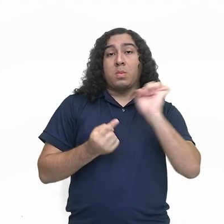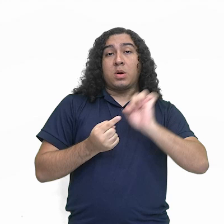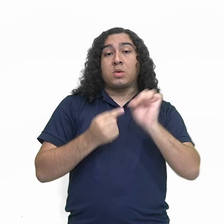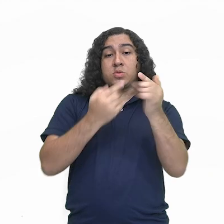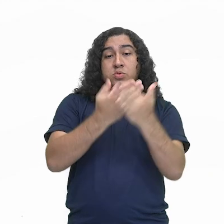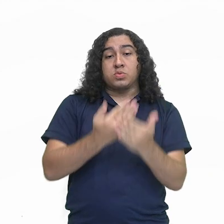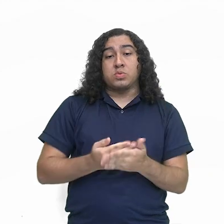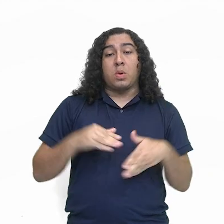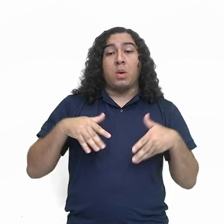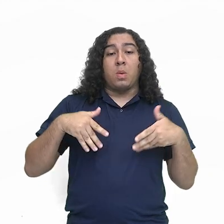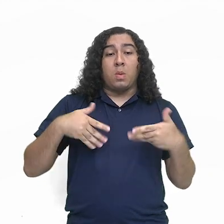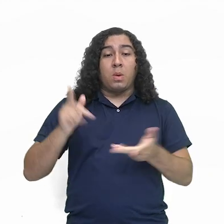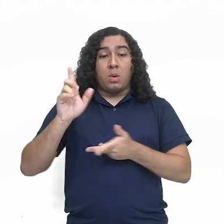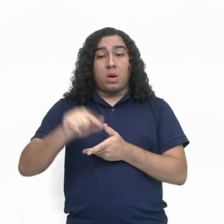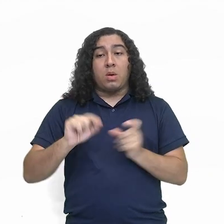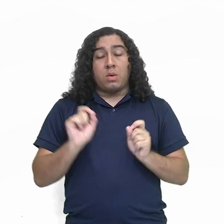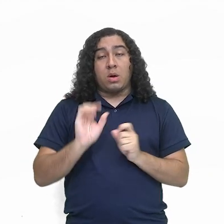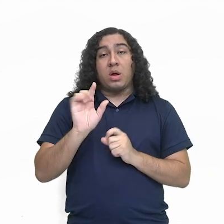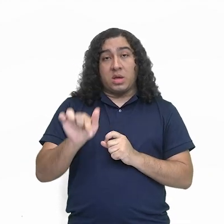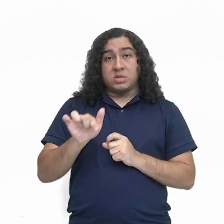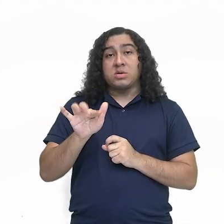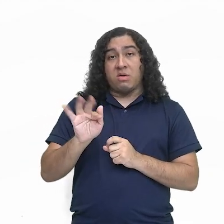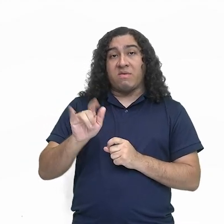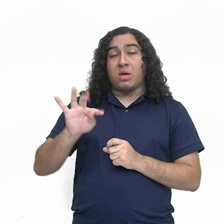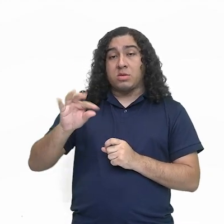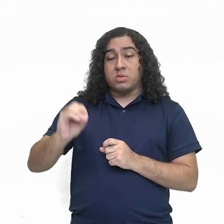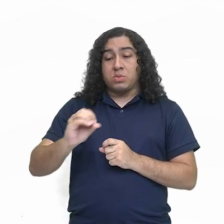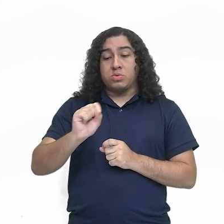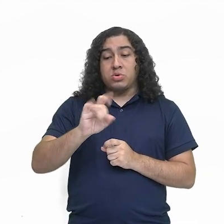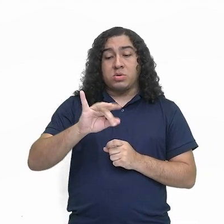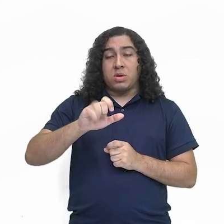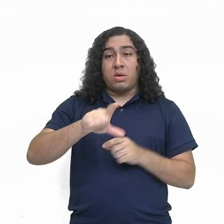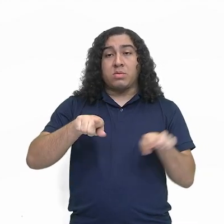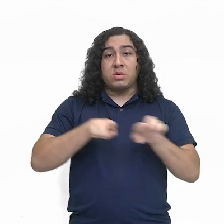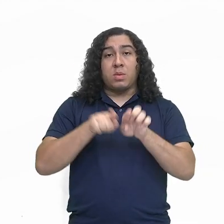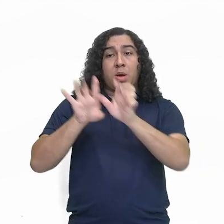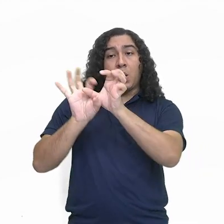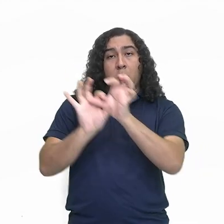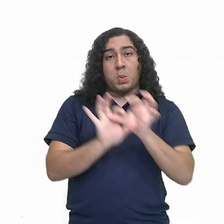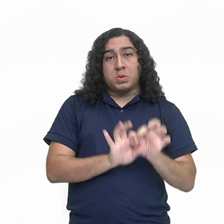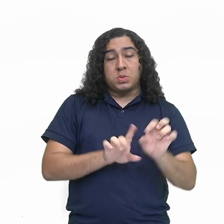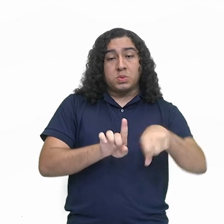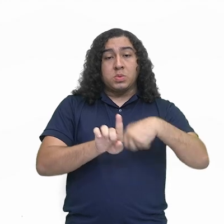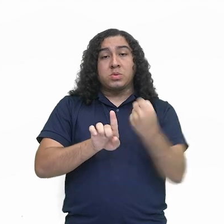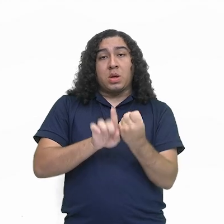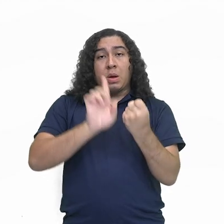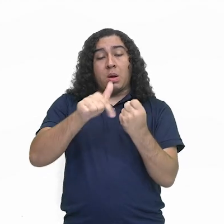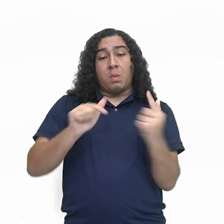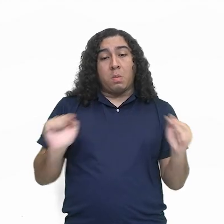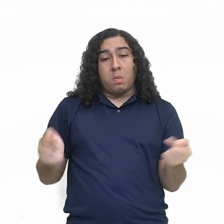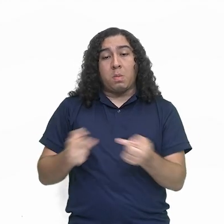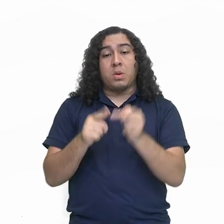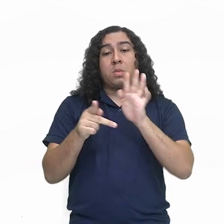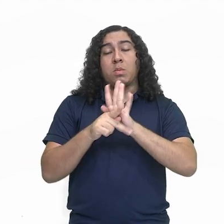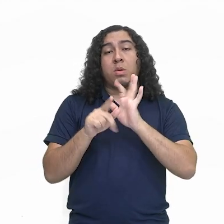Durkheim é o fato social, ou os fatos sociais, e a coesão social, que ele considera, né, como as instituições e